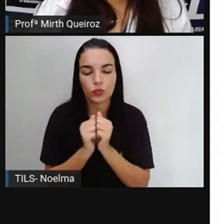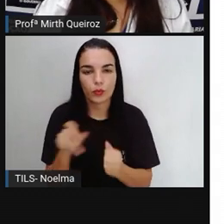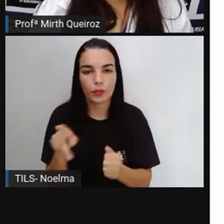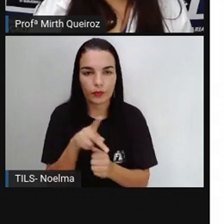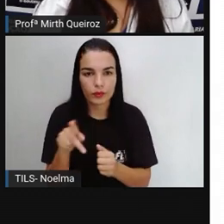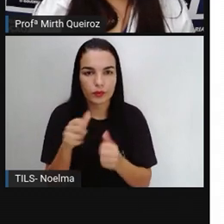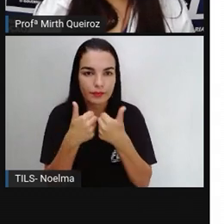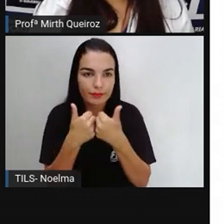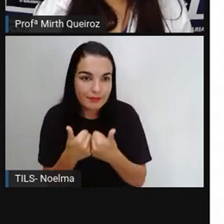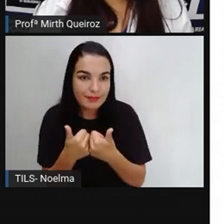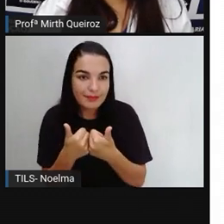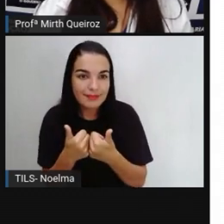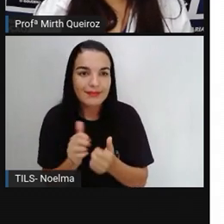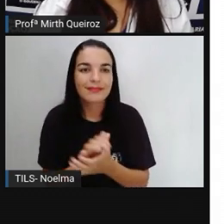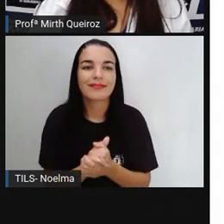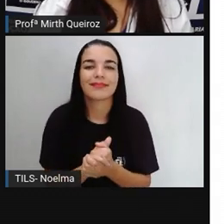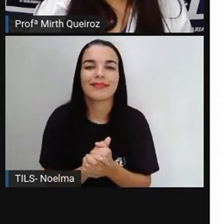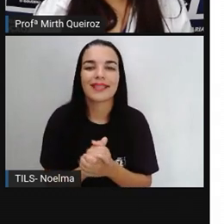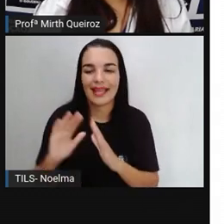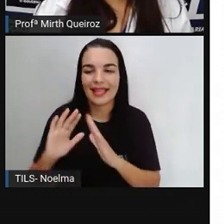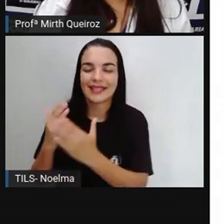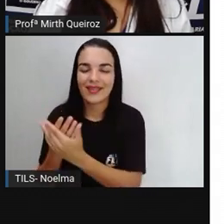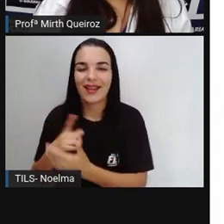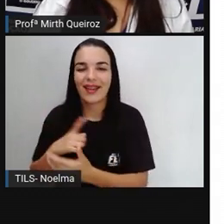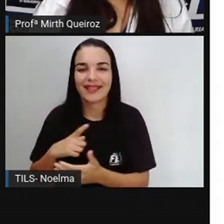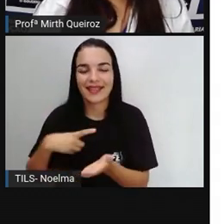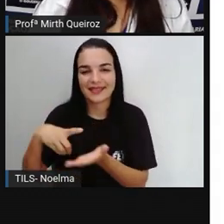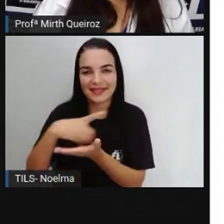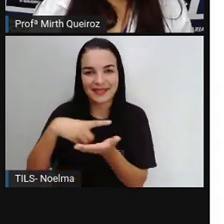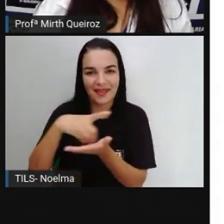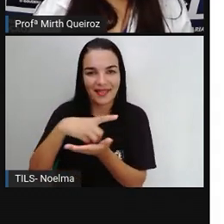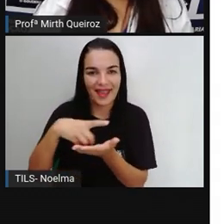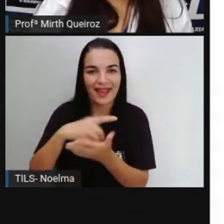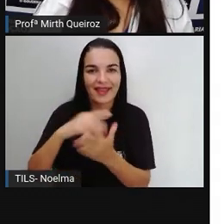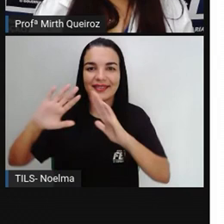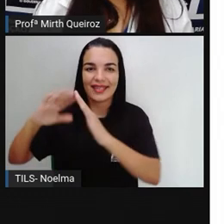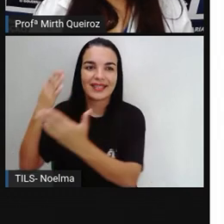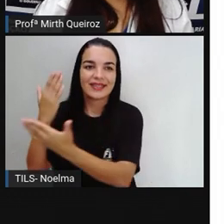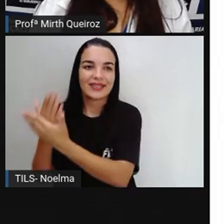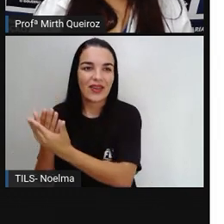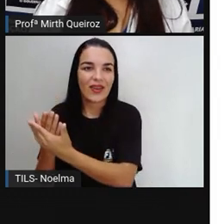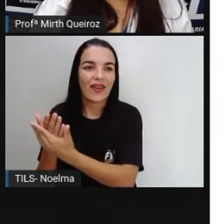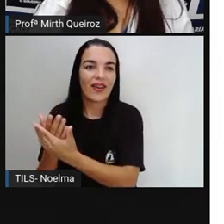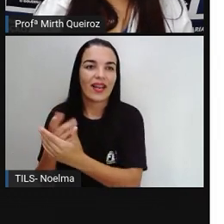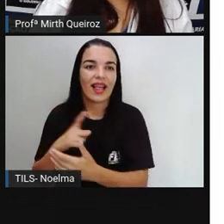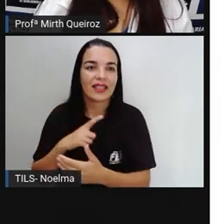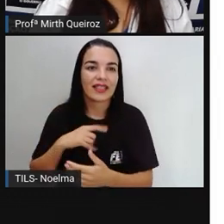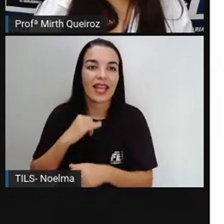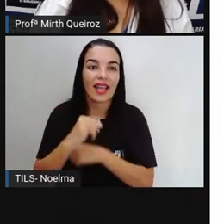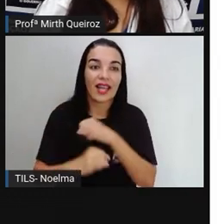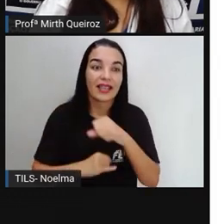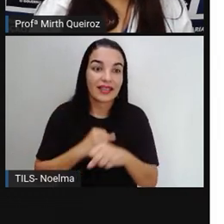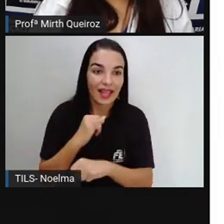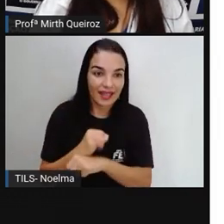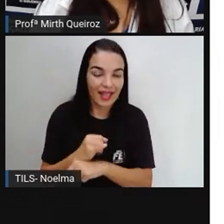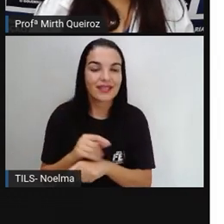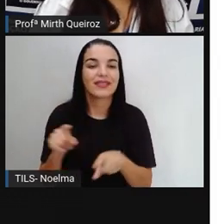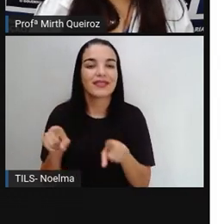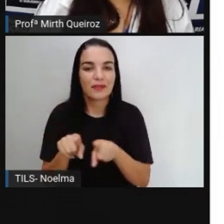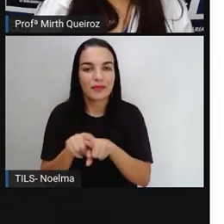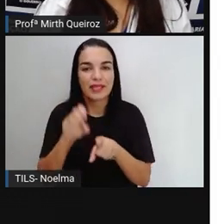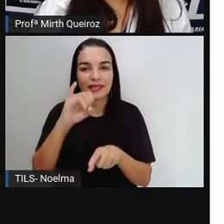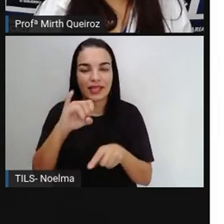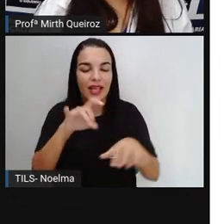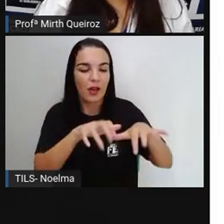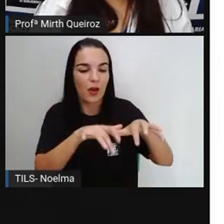o seu professor. Na escola, com certeza, tem dicionário, na escola tem internet, caso tenha um